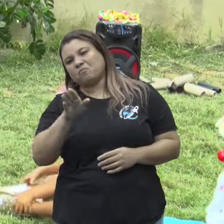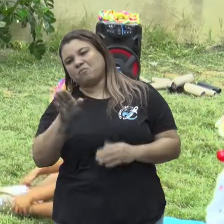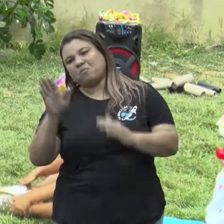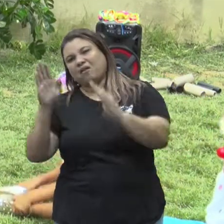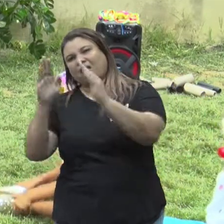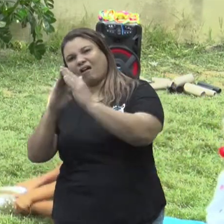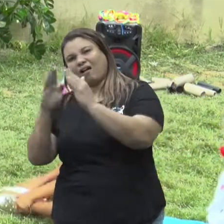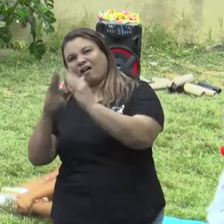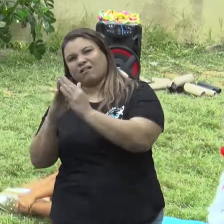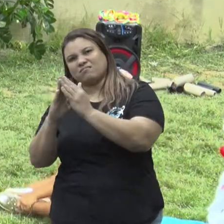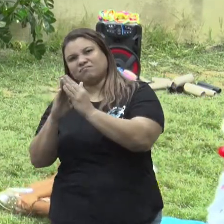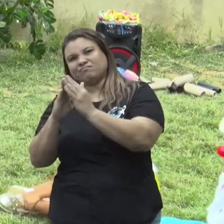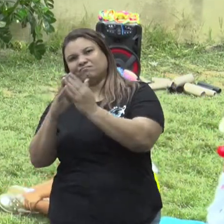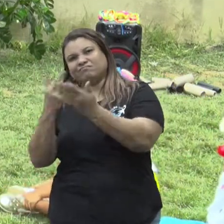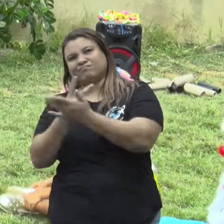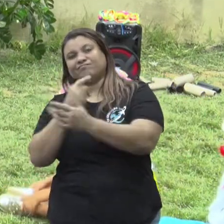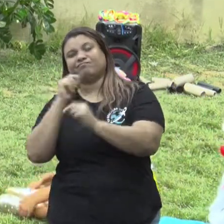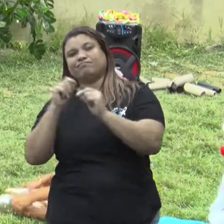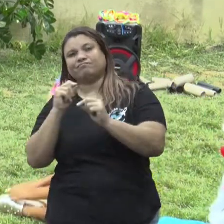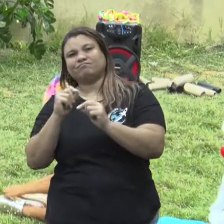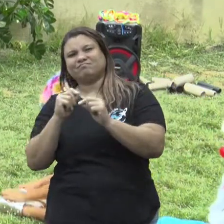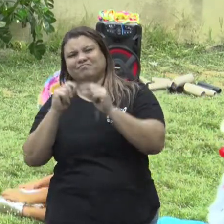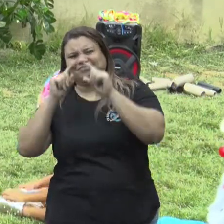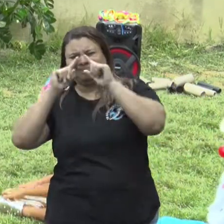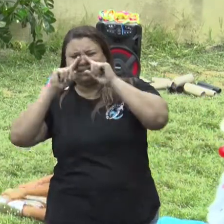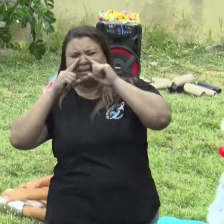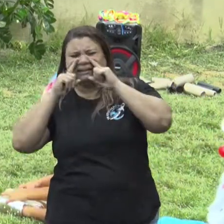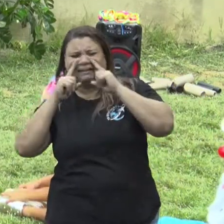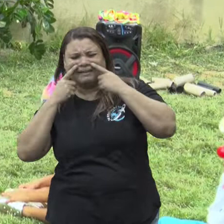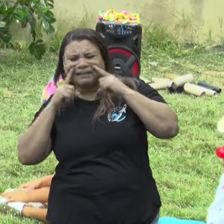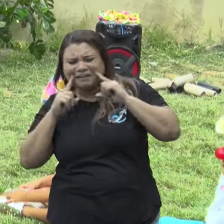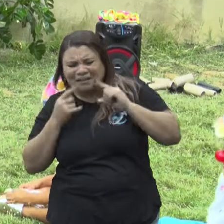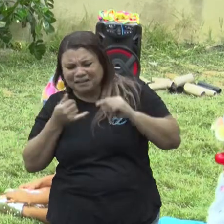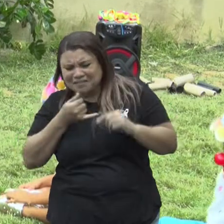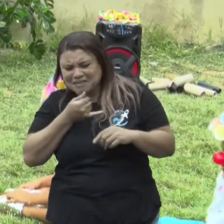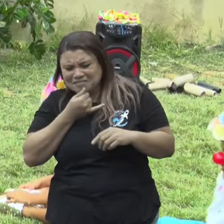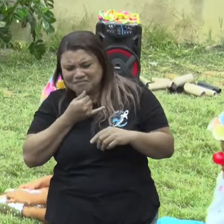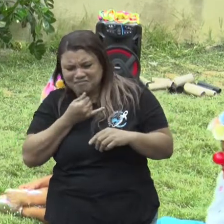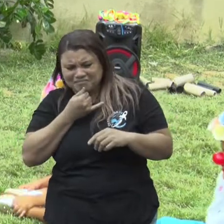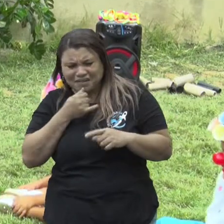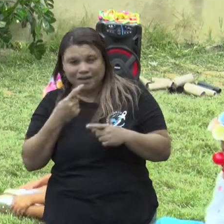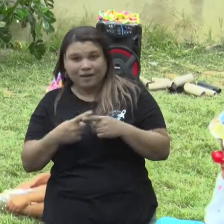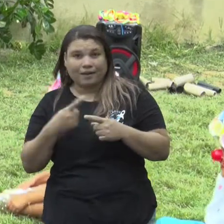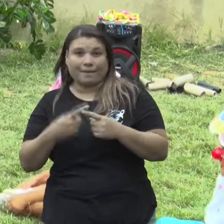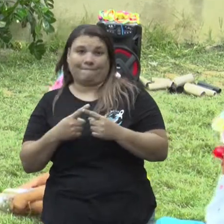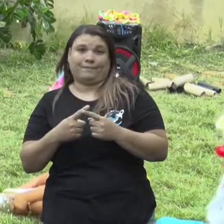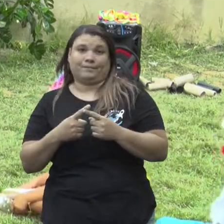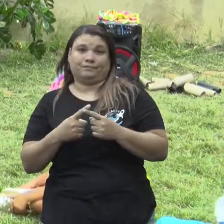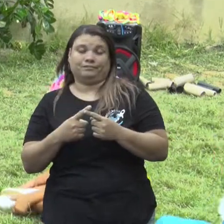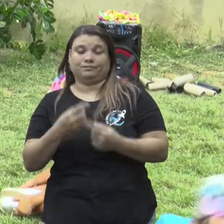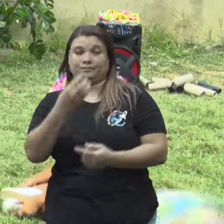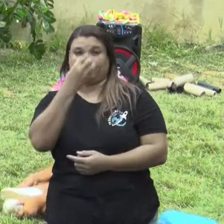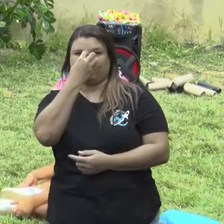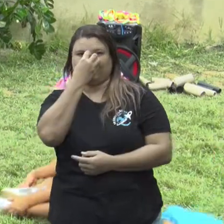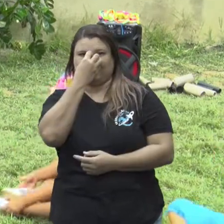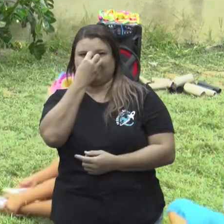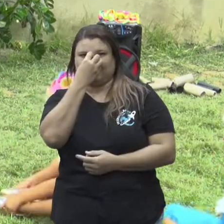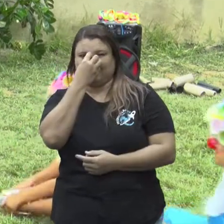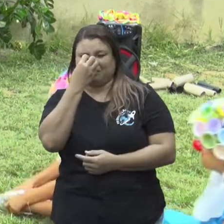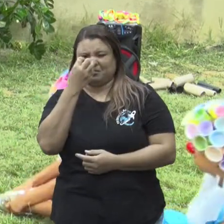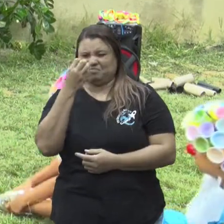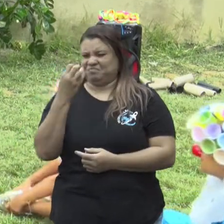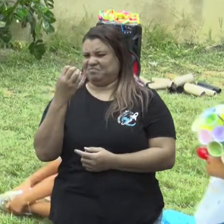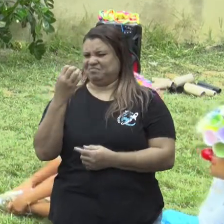E o palhaço ficava triste. Sabe por quê? O palhaço Pirulito não gostava do nariz dele. E